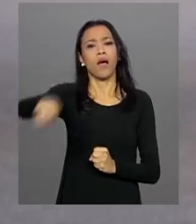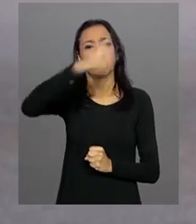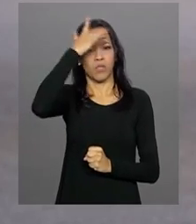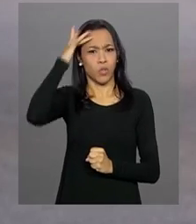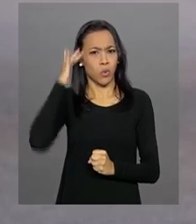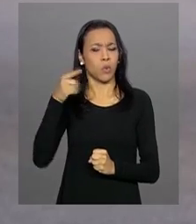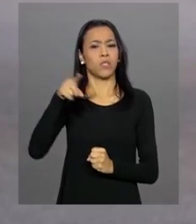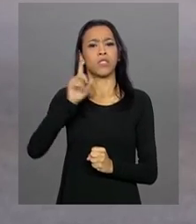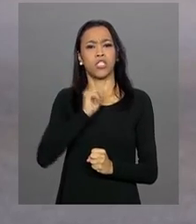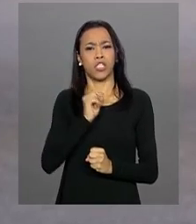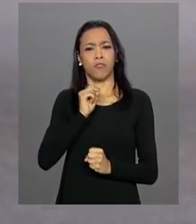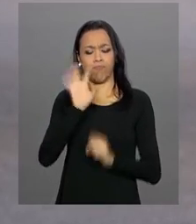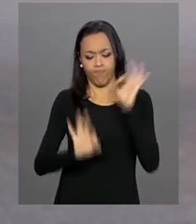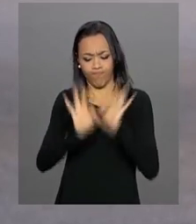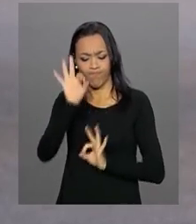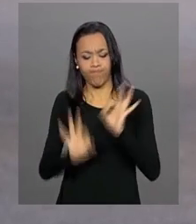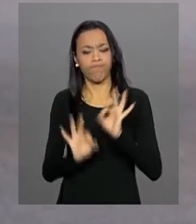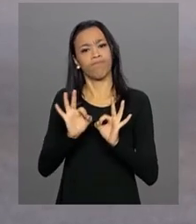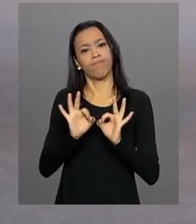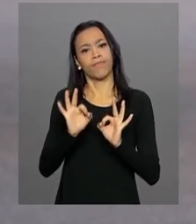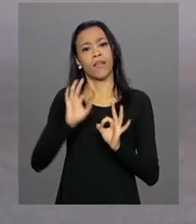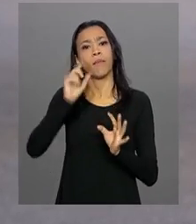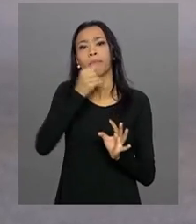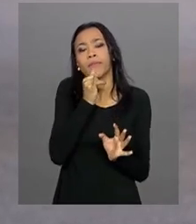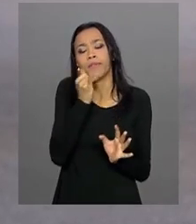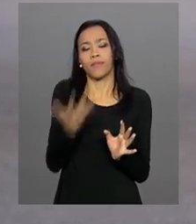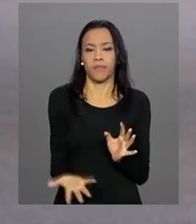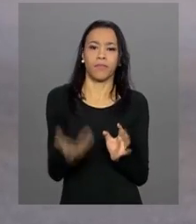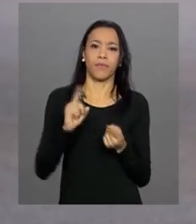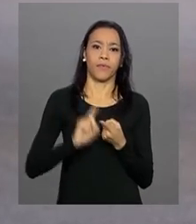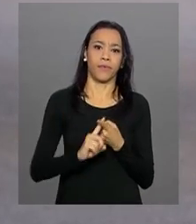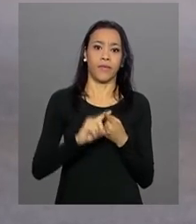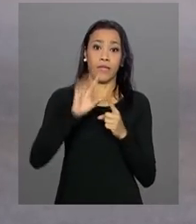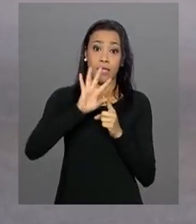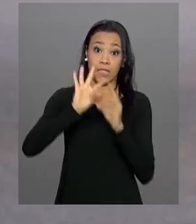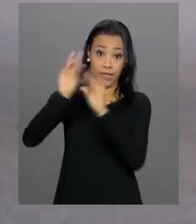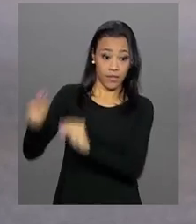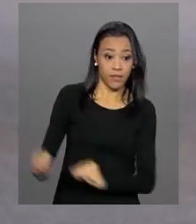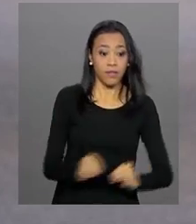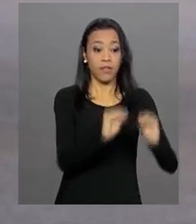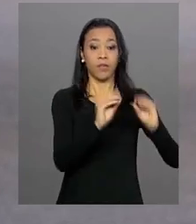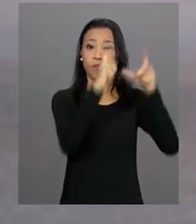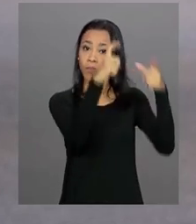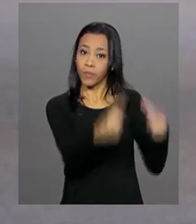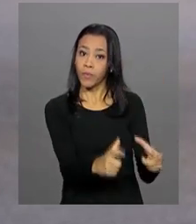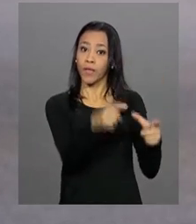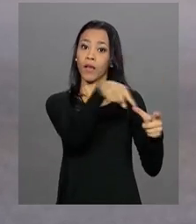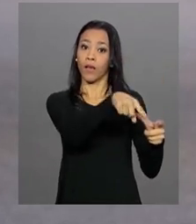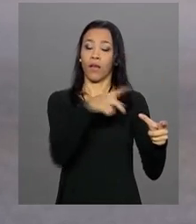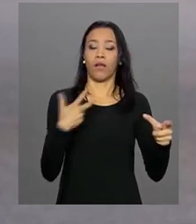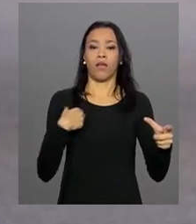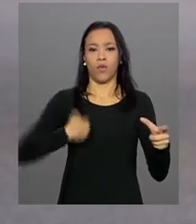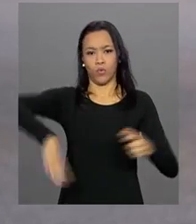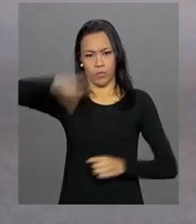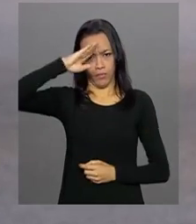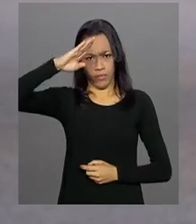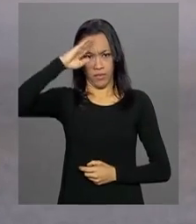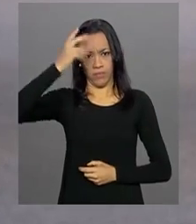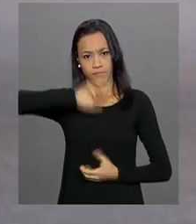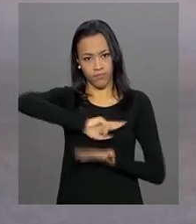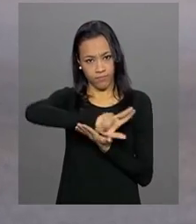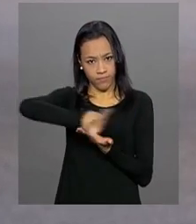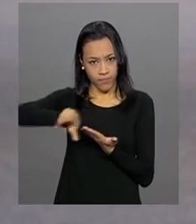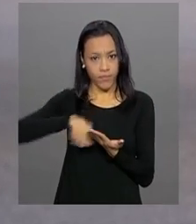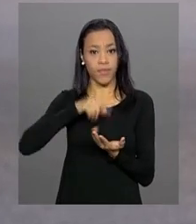poder de editar atos relativos ao pessoal, como, por exemplo, transferir para a reserva oficiais superiores, intermediários